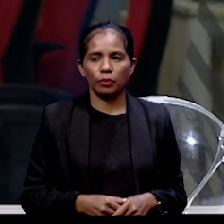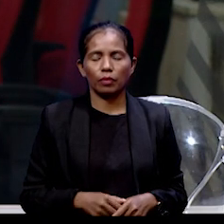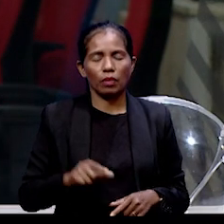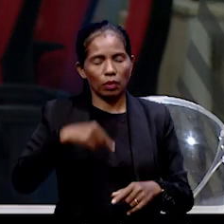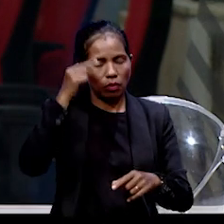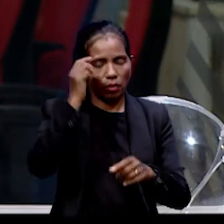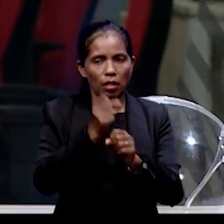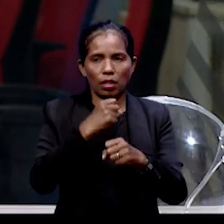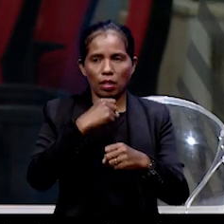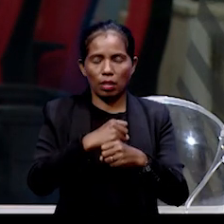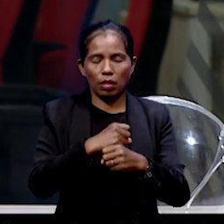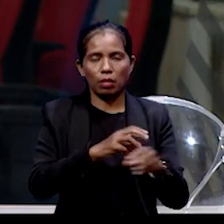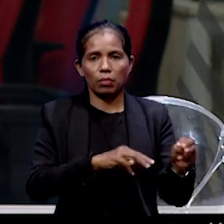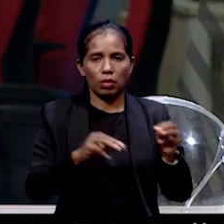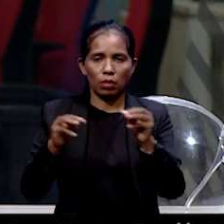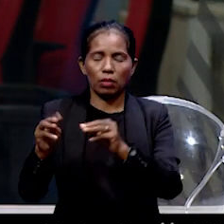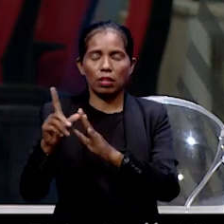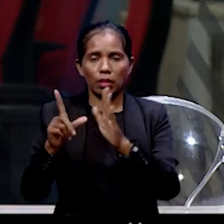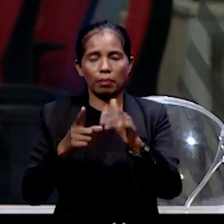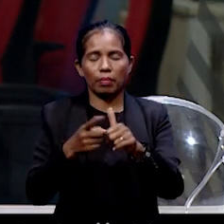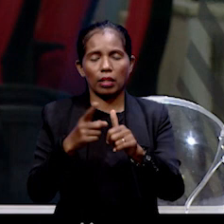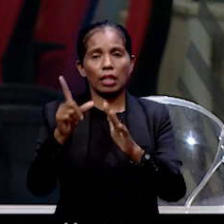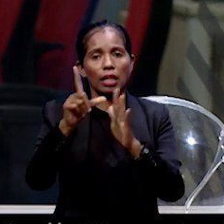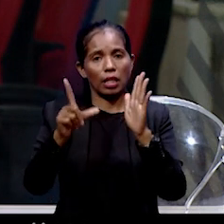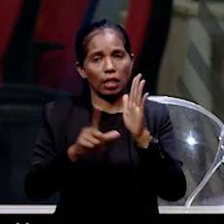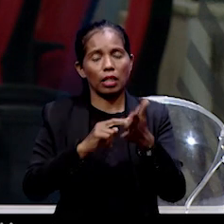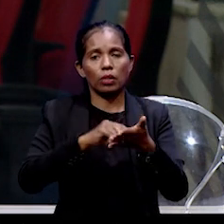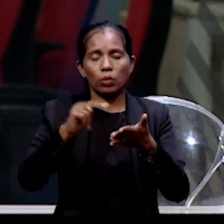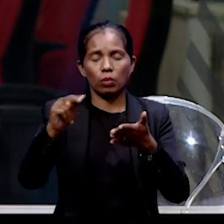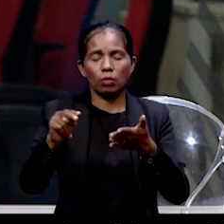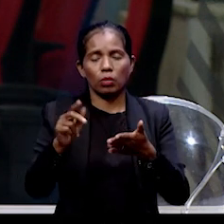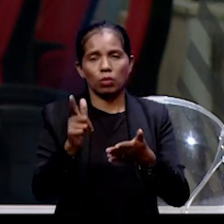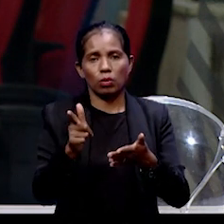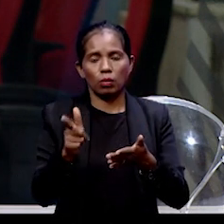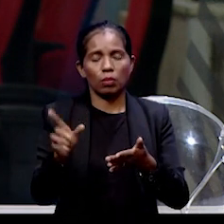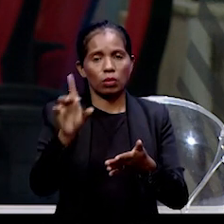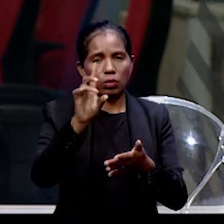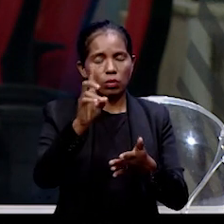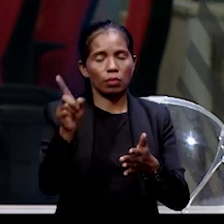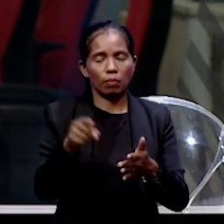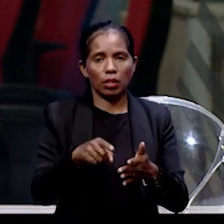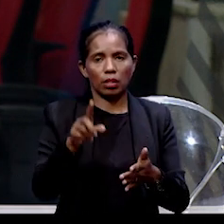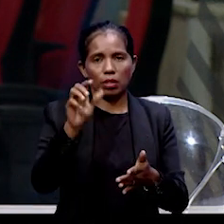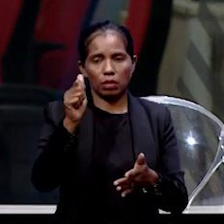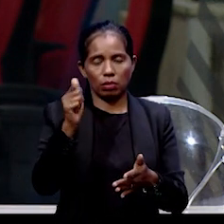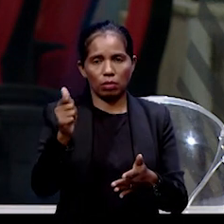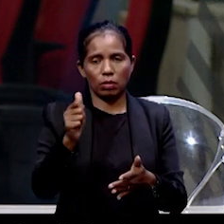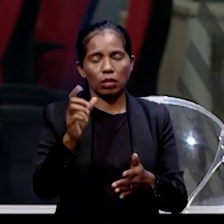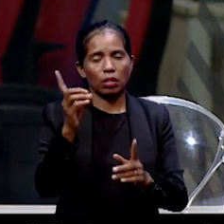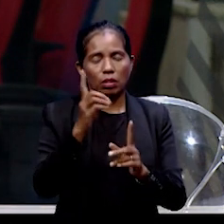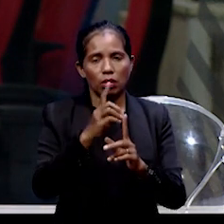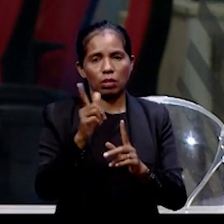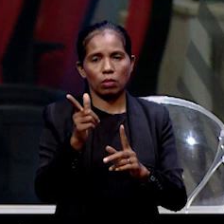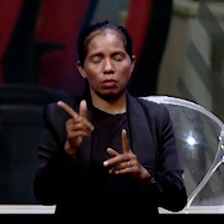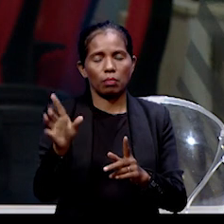Governo halona alteração da huluk ba decreto lei numero ronulu resing hitu bara rihung rua sanulu lorong